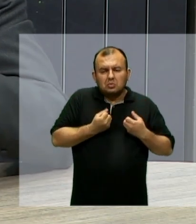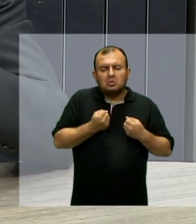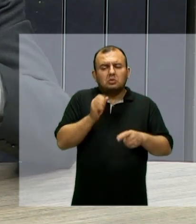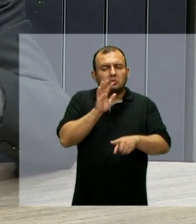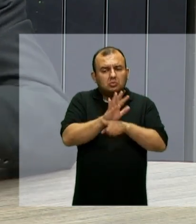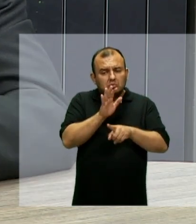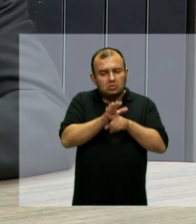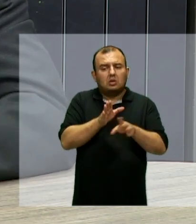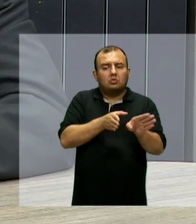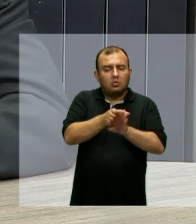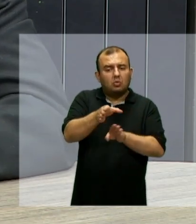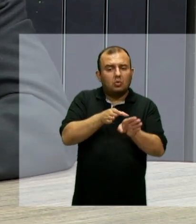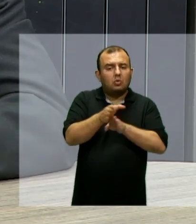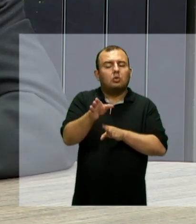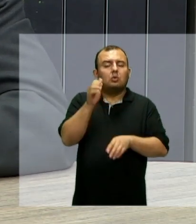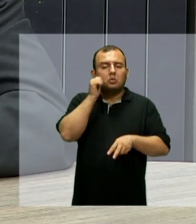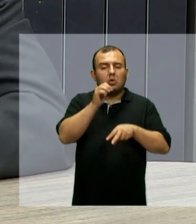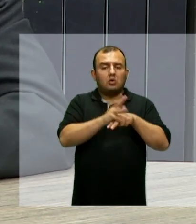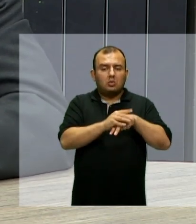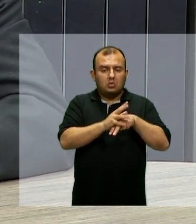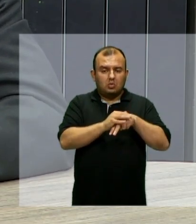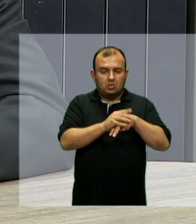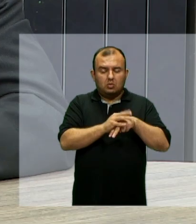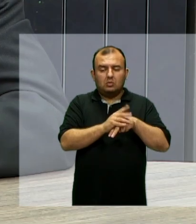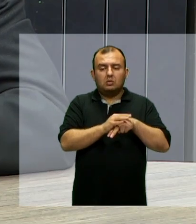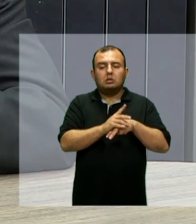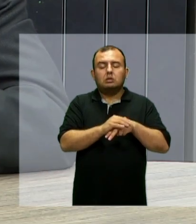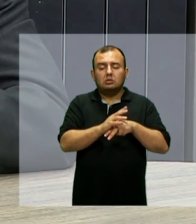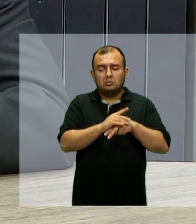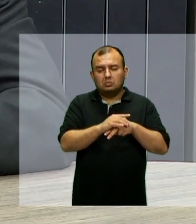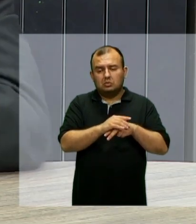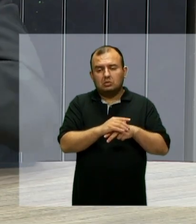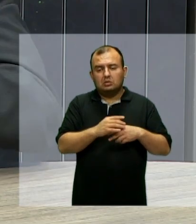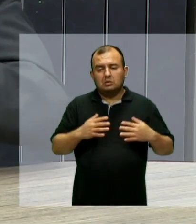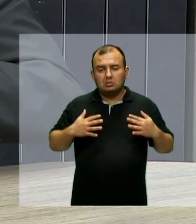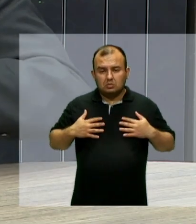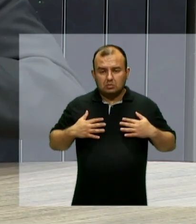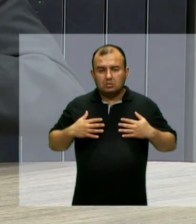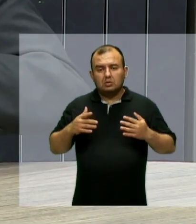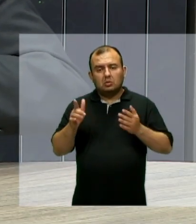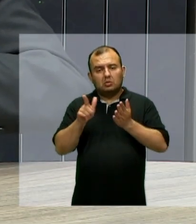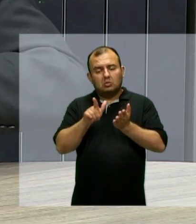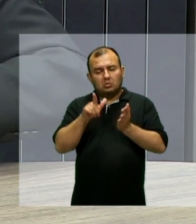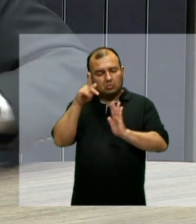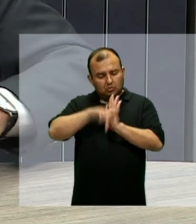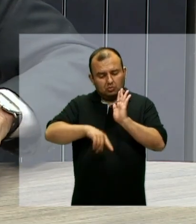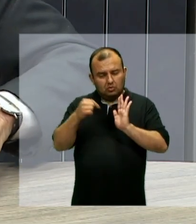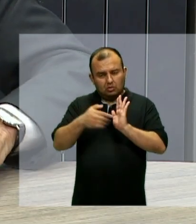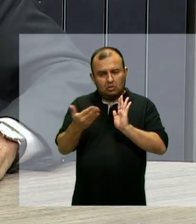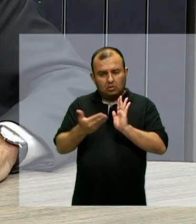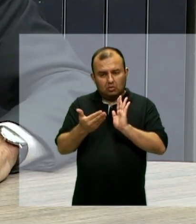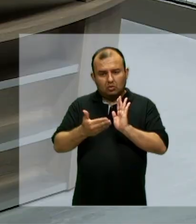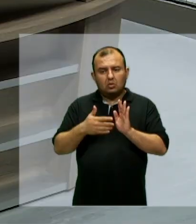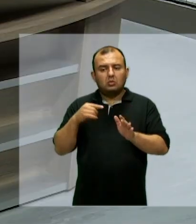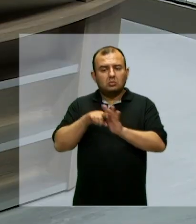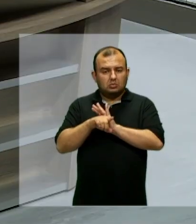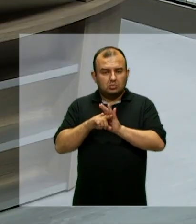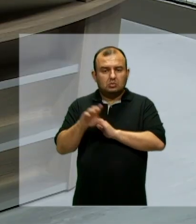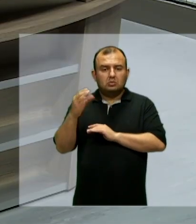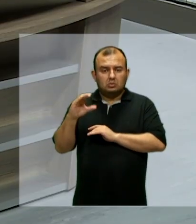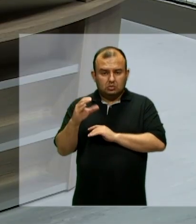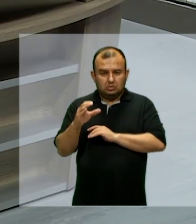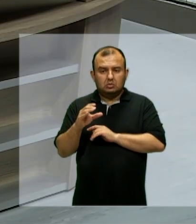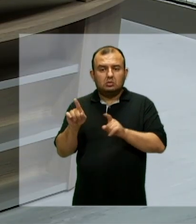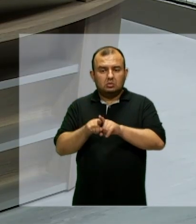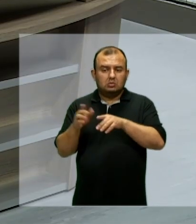de orientar as pacientes com doenças de mama. Está saindo do papel agora, é uma coisa filantrópica. E pesquisa científica também,